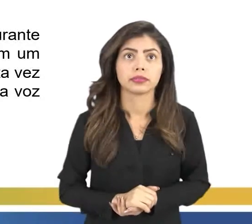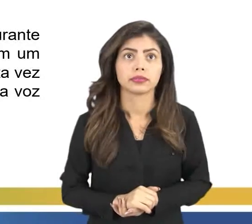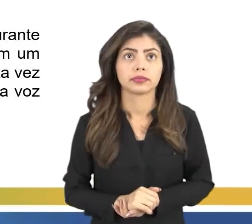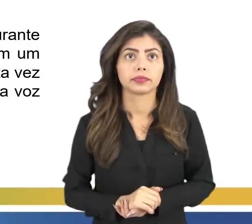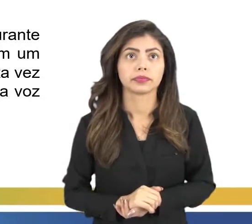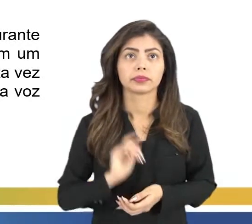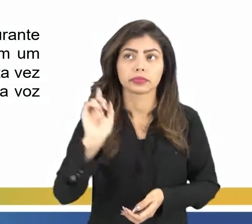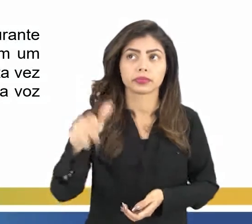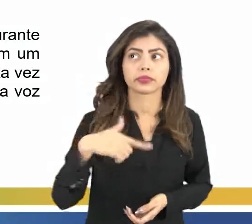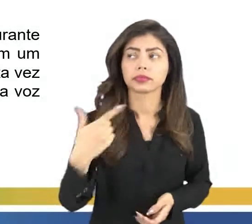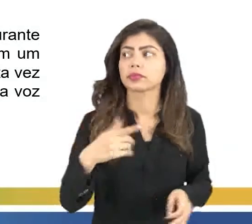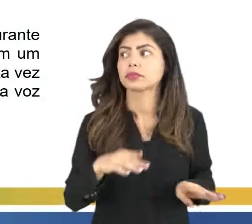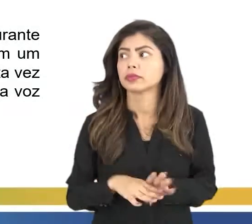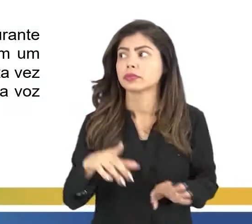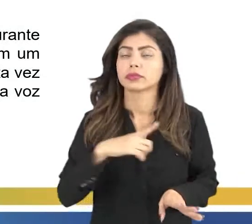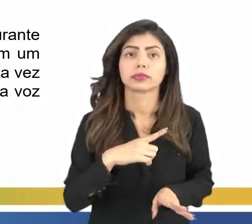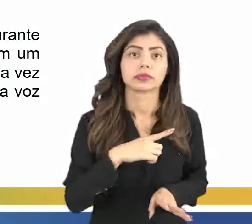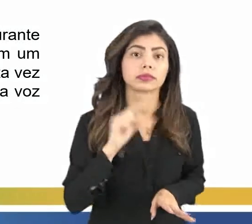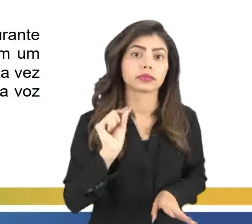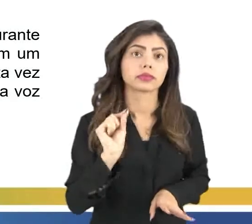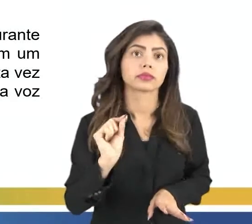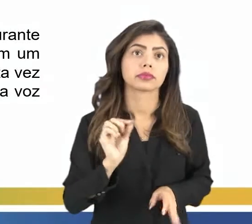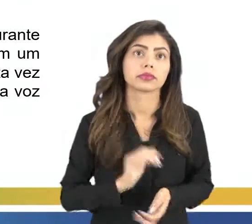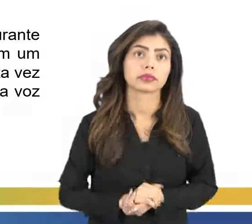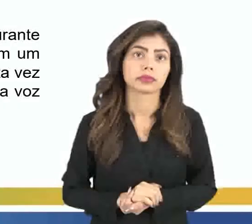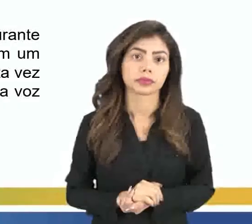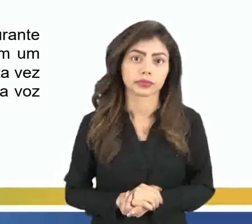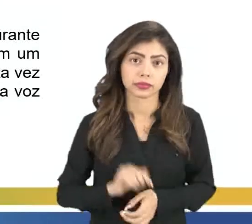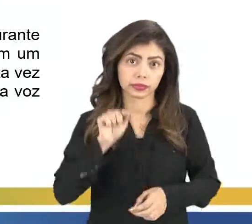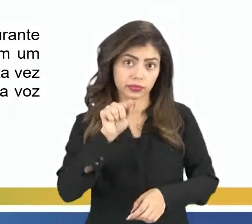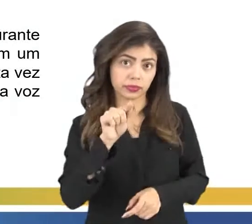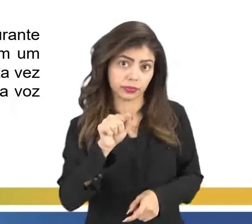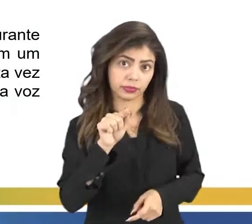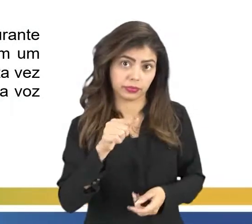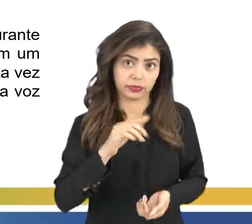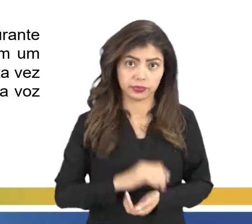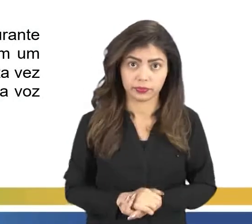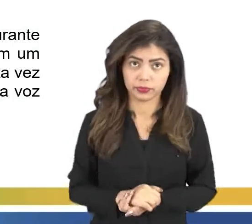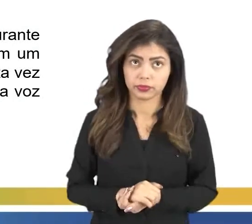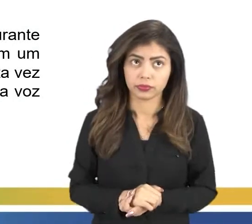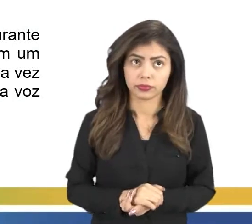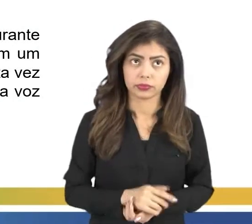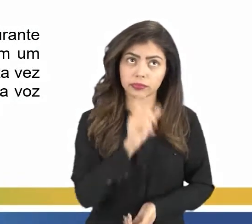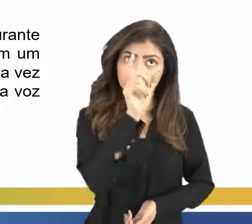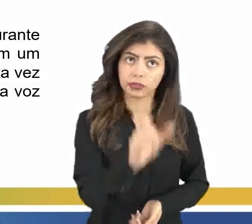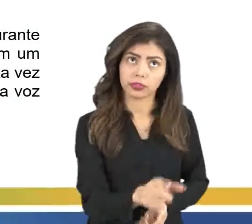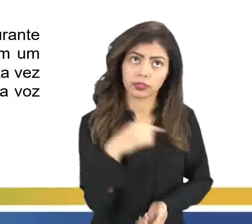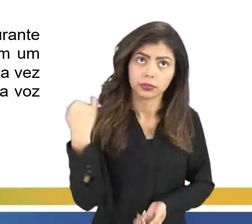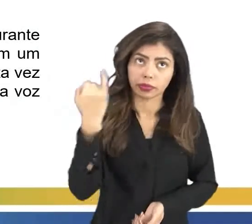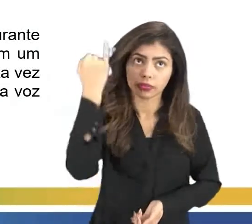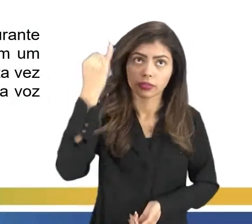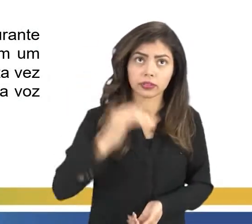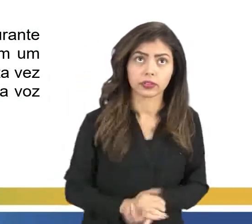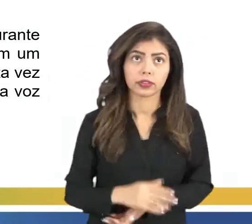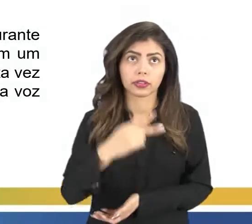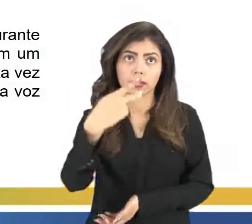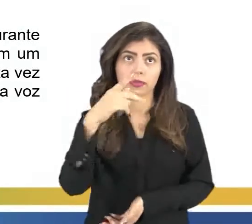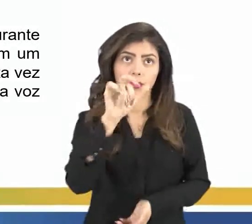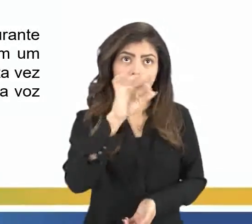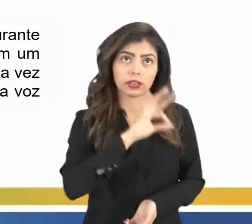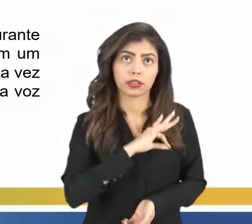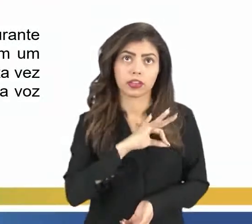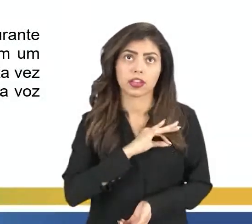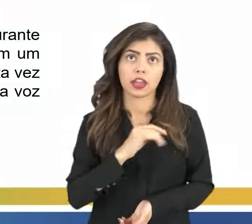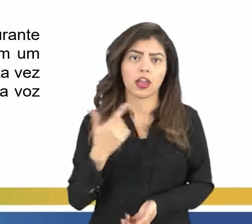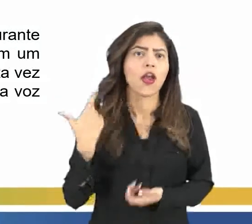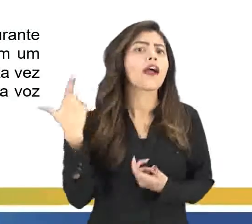O próximo, nós temos um conto policial, que aí nós vamos ter como personagem principal o Paulo e o assassino. Quem gosta